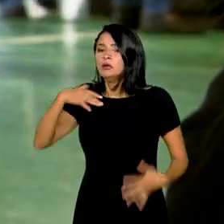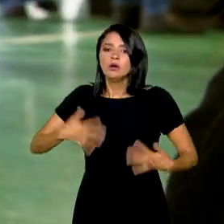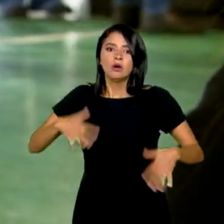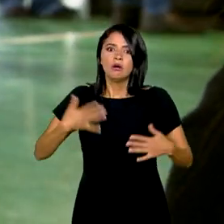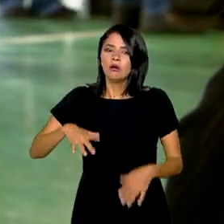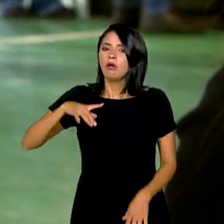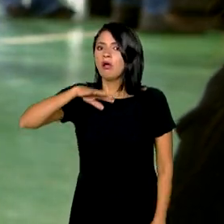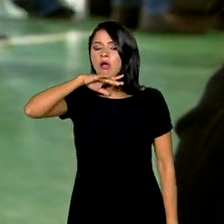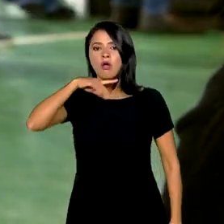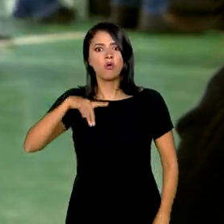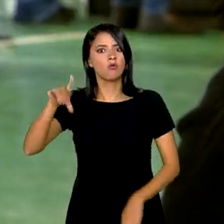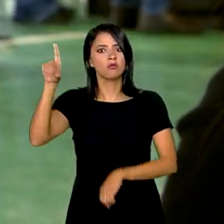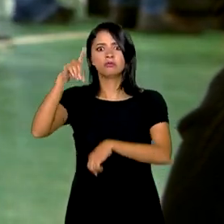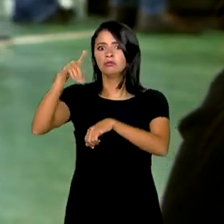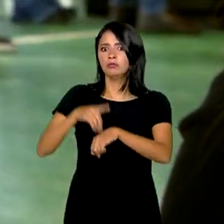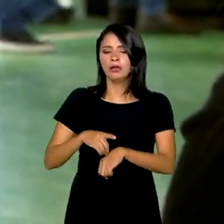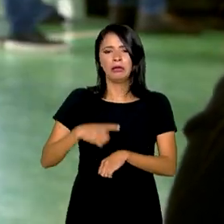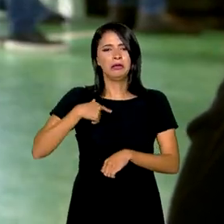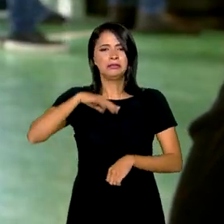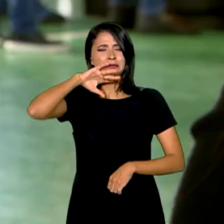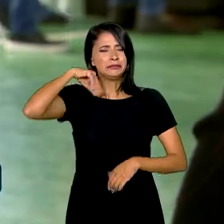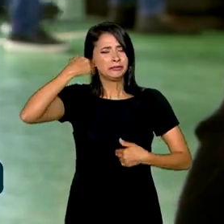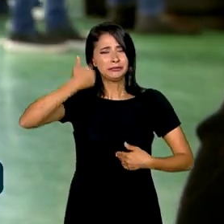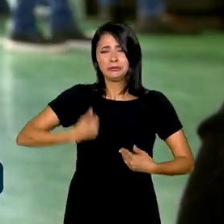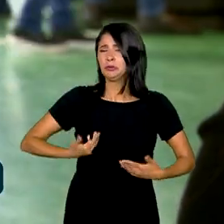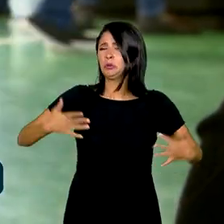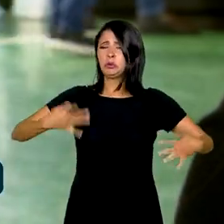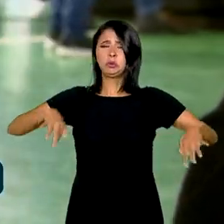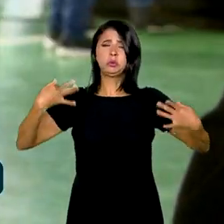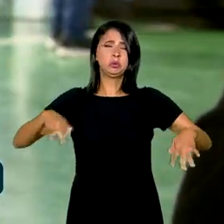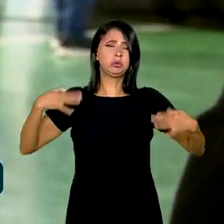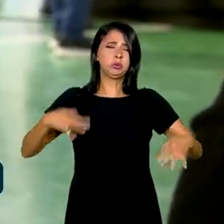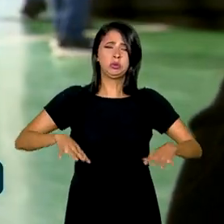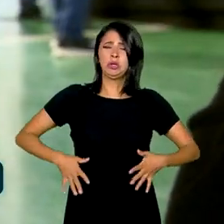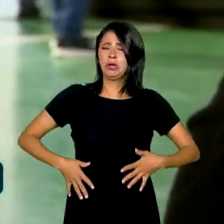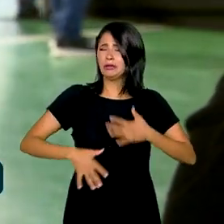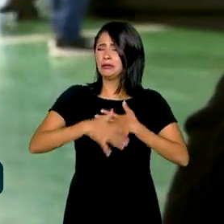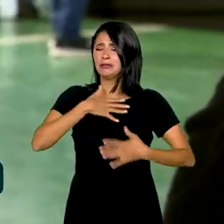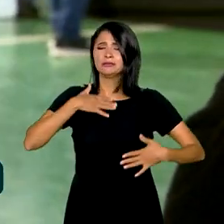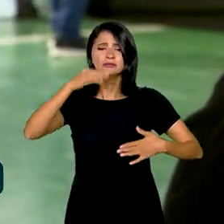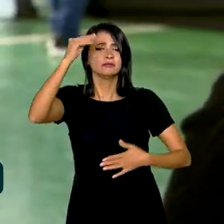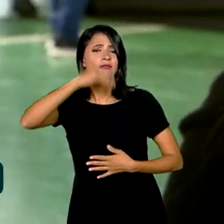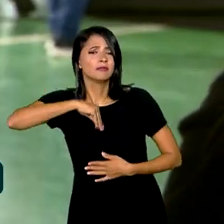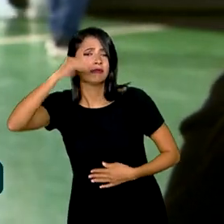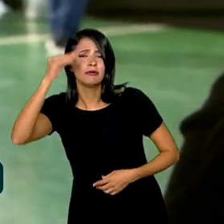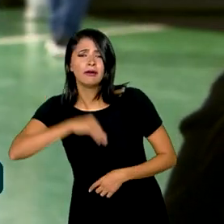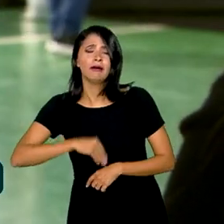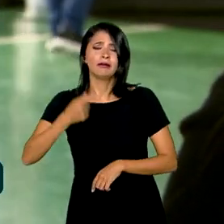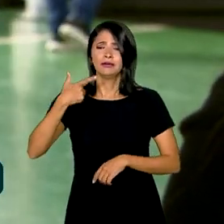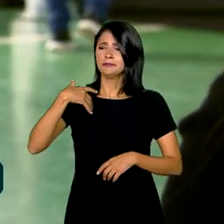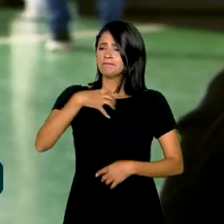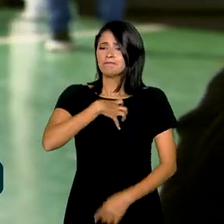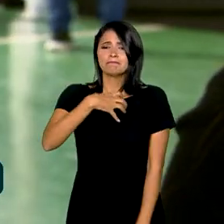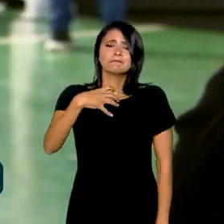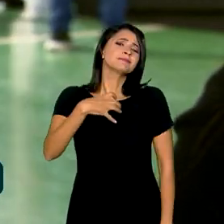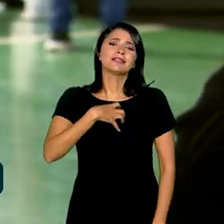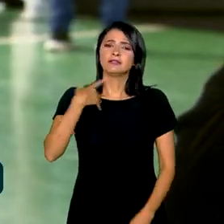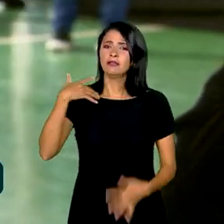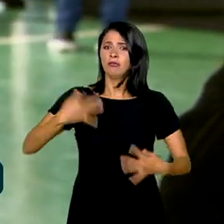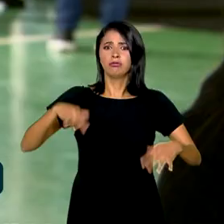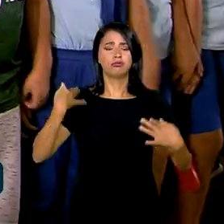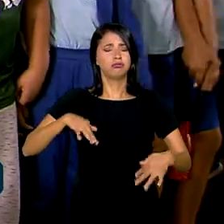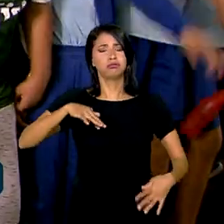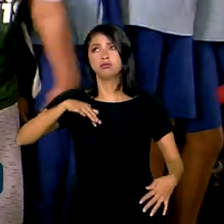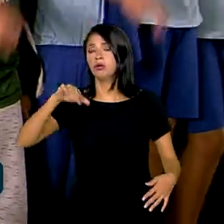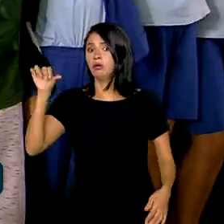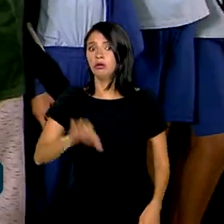É muito ruim ter dengue. A gente sente várias dores no corpo, fica fraca, a gente sente muitas dores